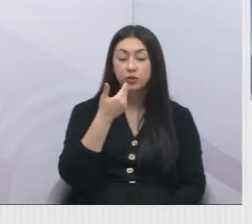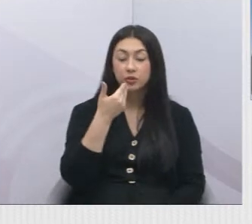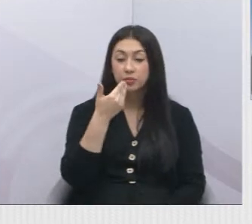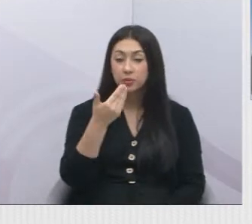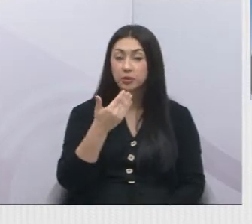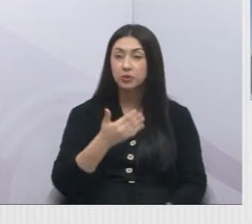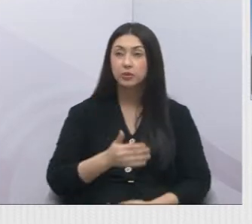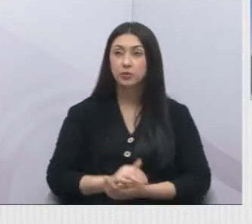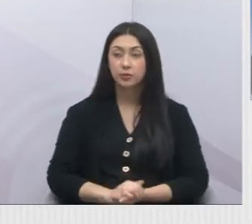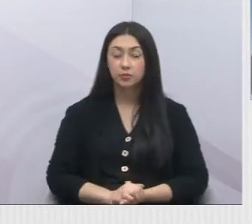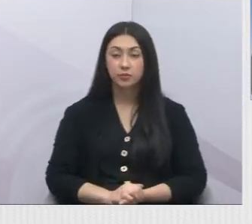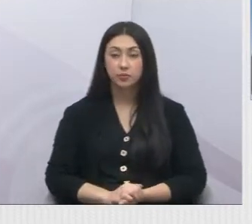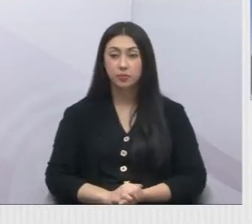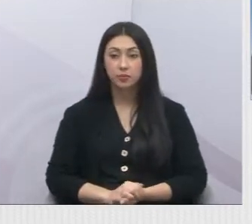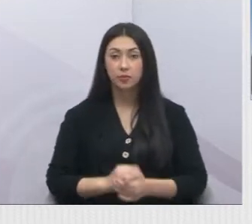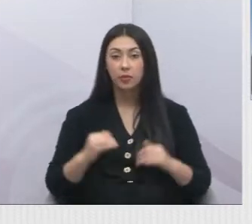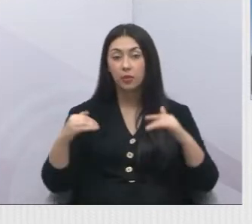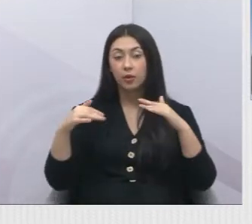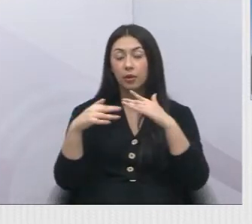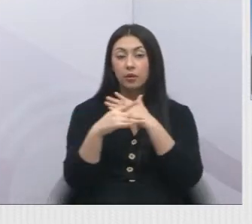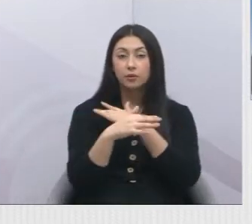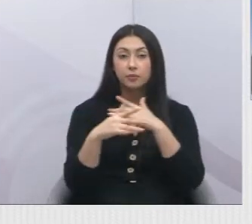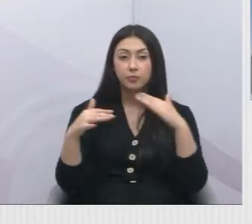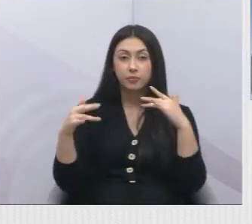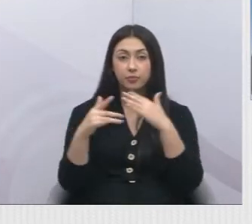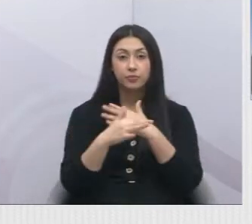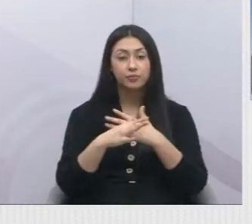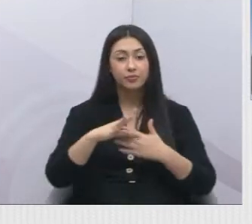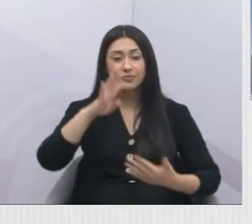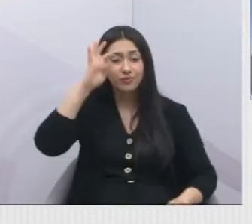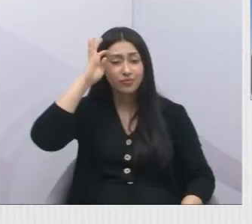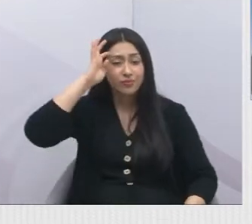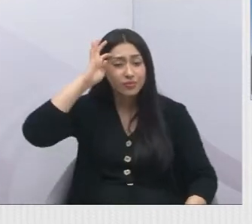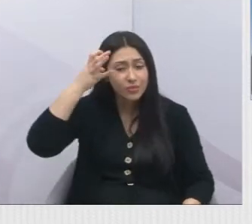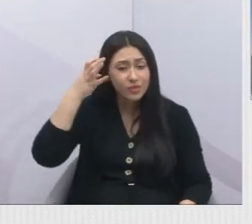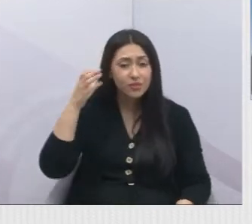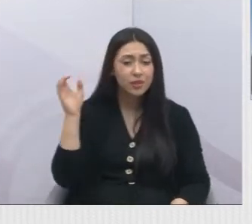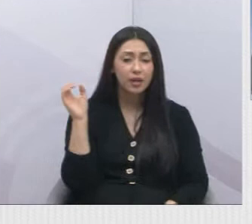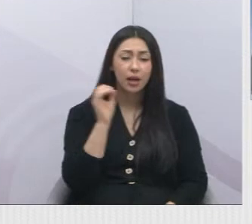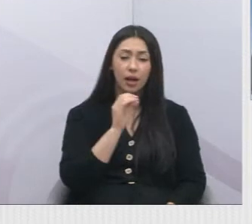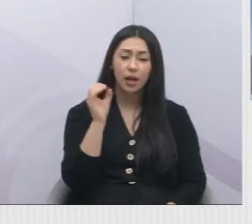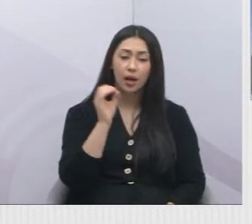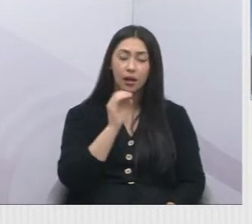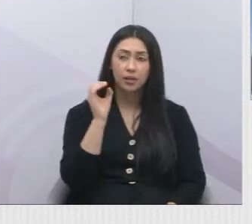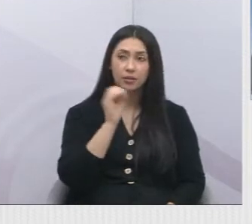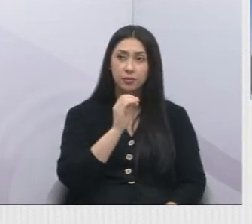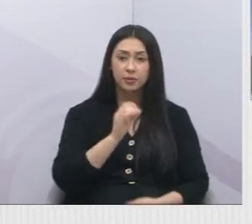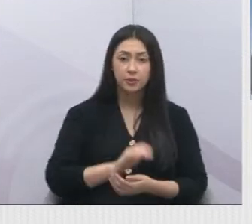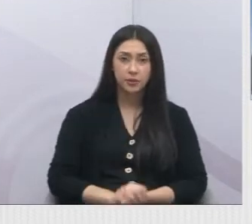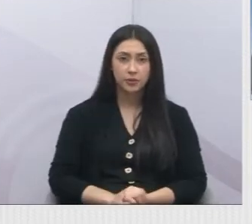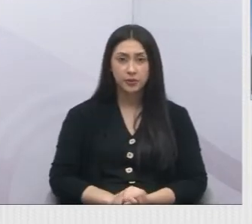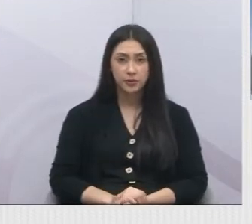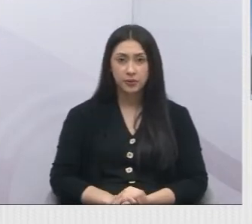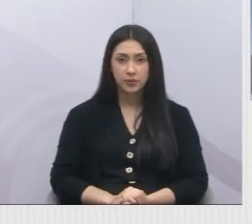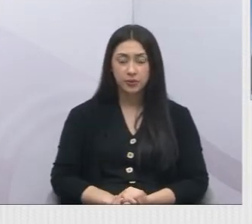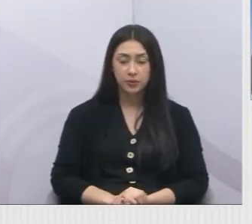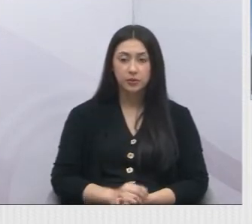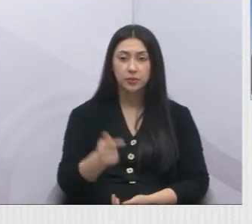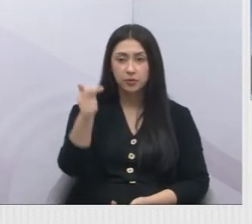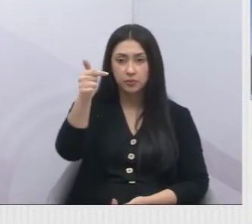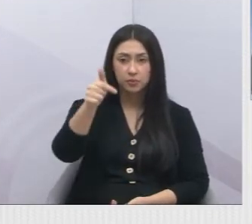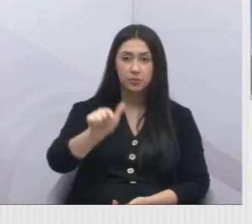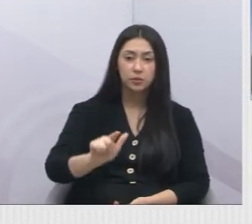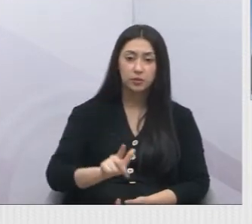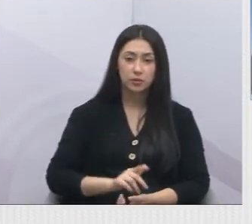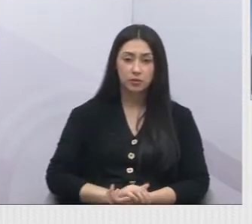aqui para que a mobilidade urbana tome uma providência o mais rápido possível. Pode ir para a